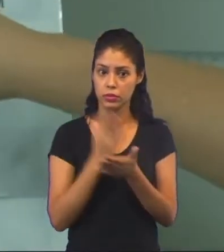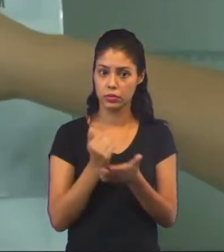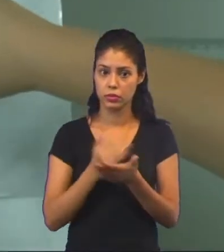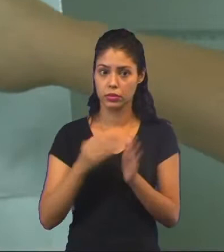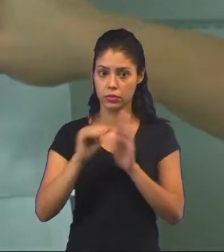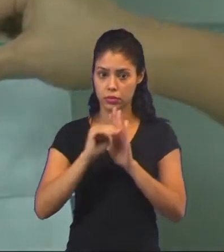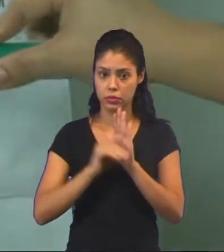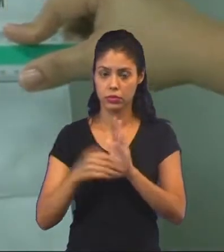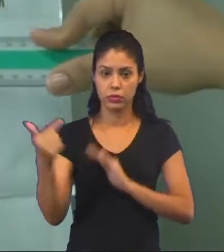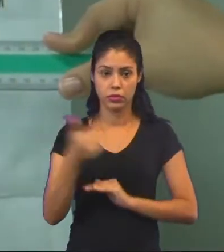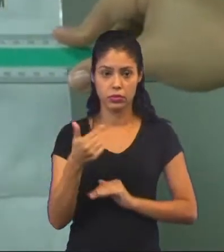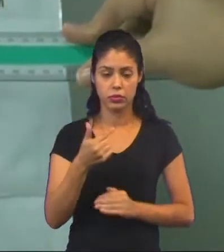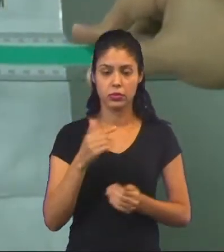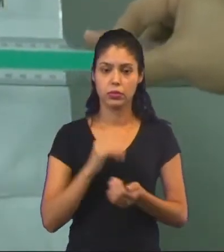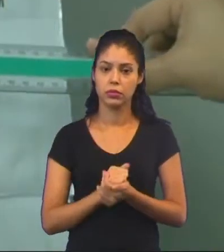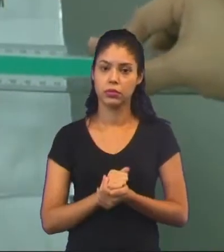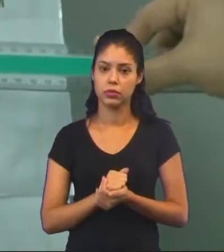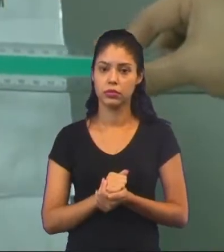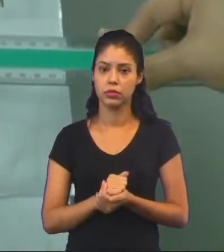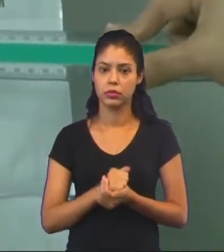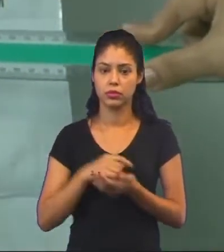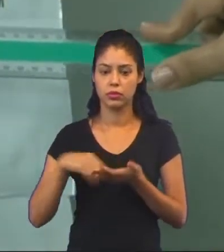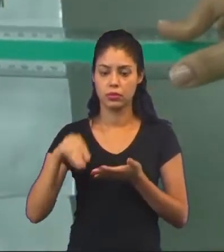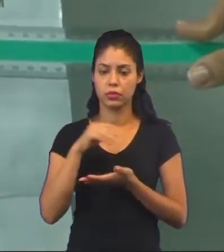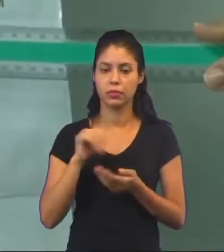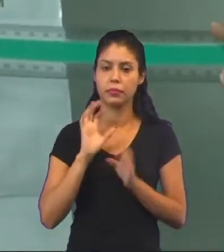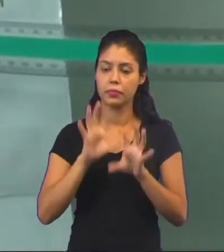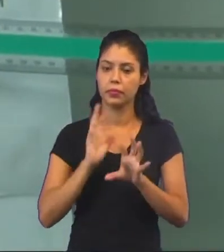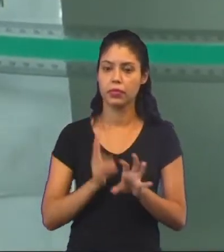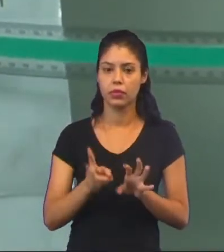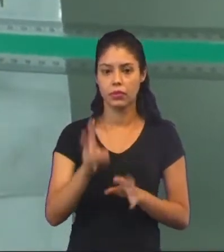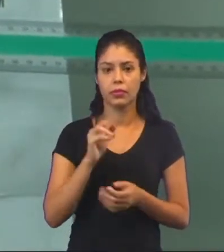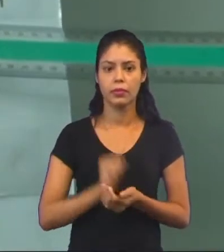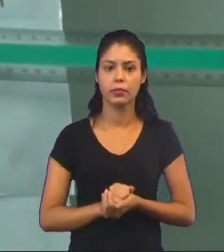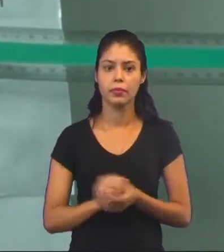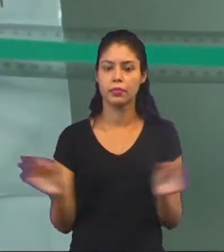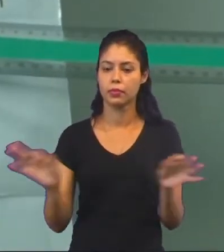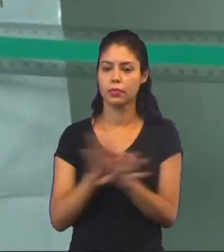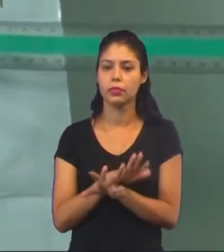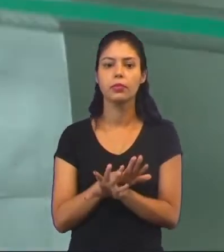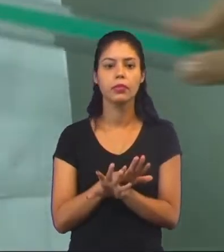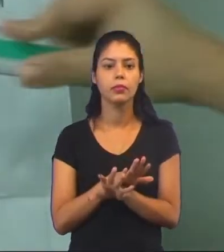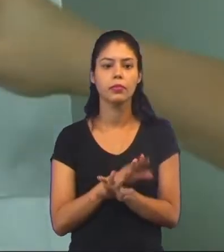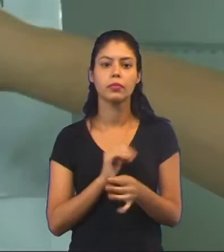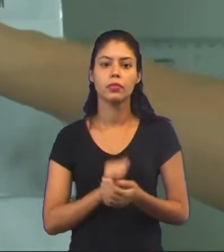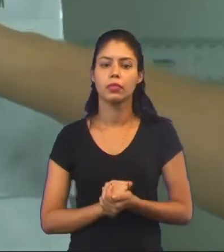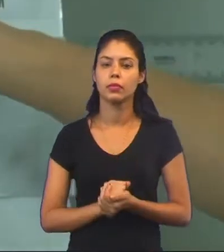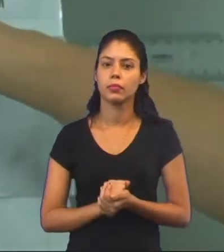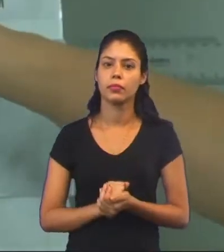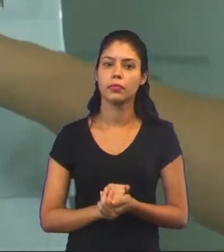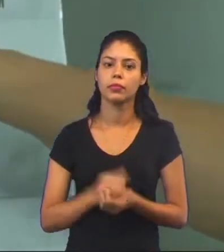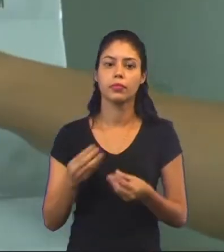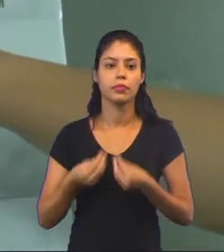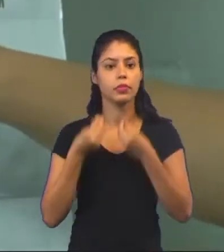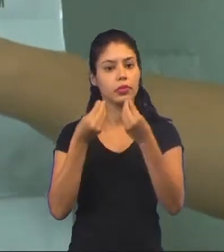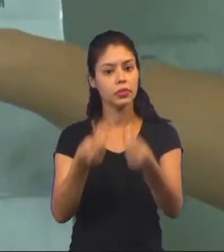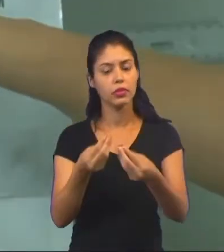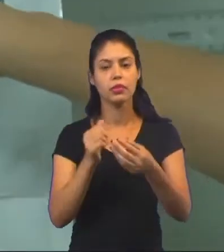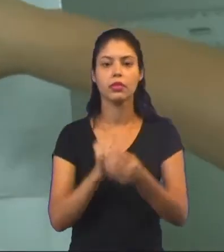do creme, segunda camada do abacaxi e assim por diante, terminando com o